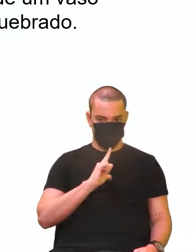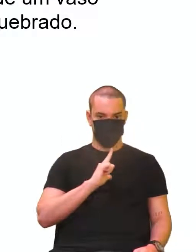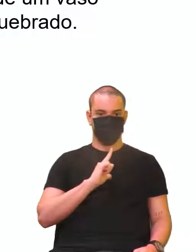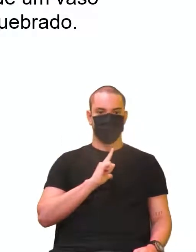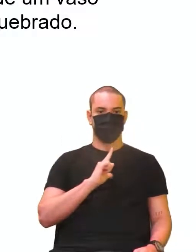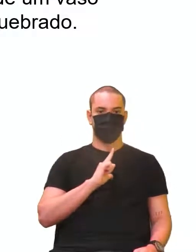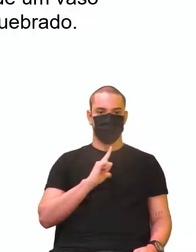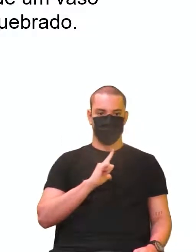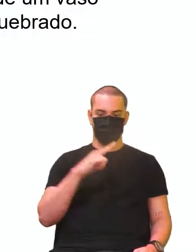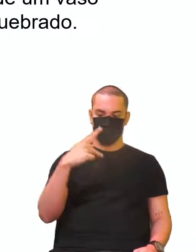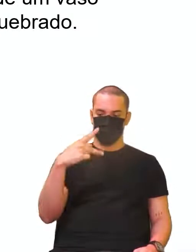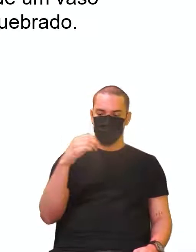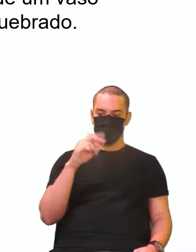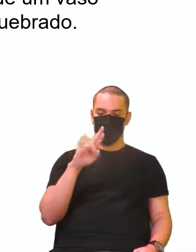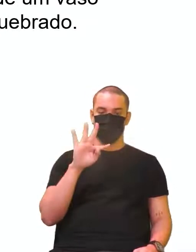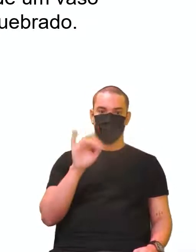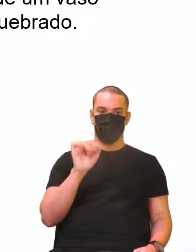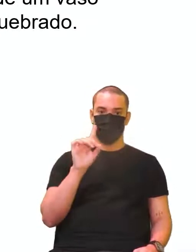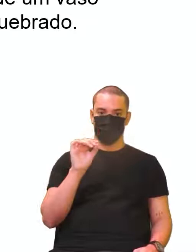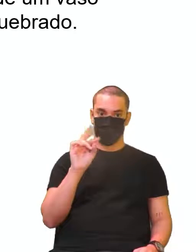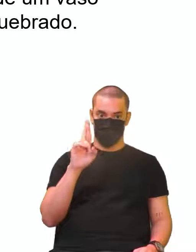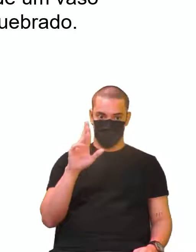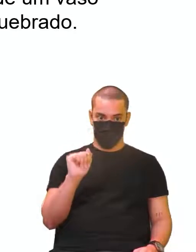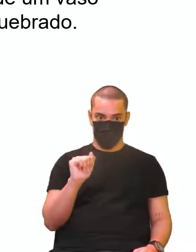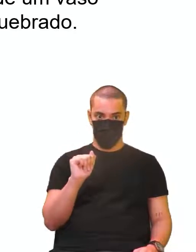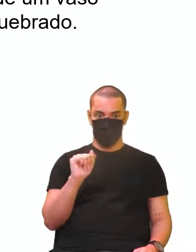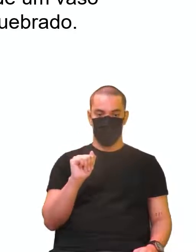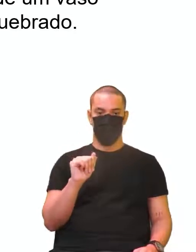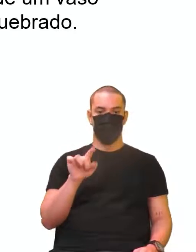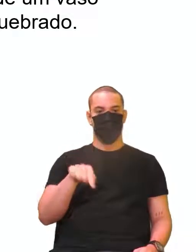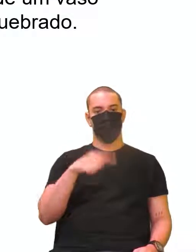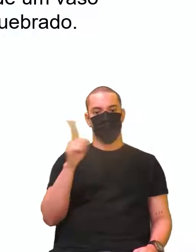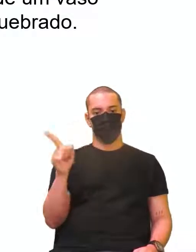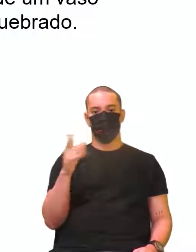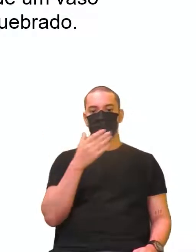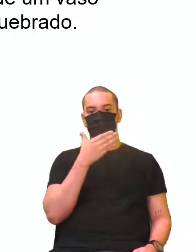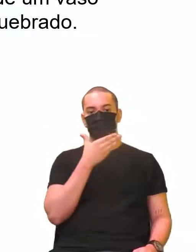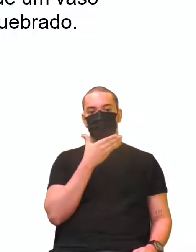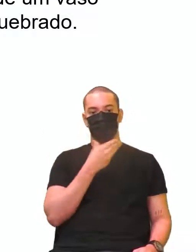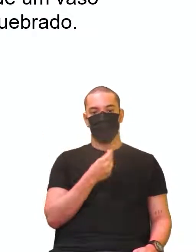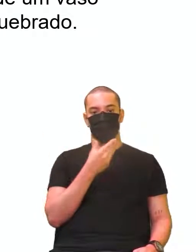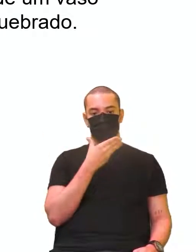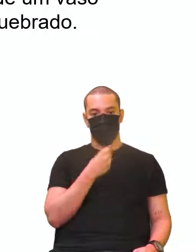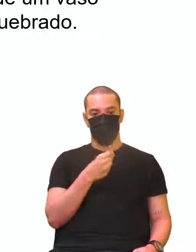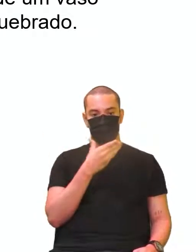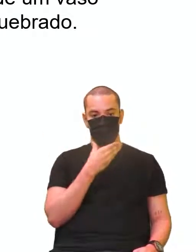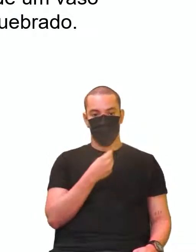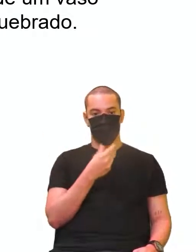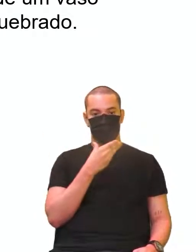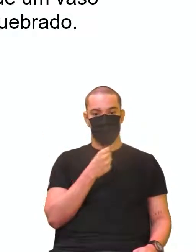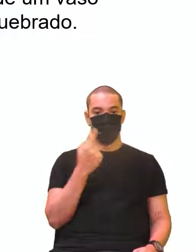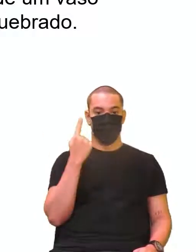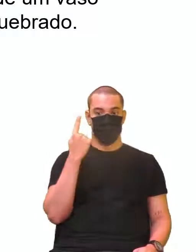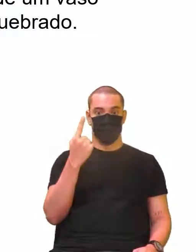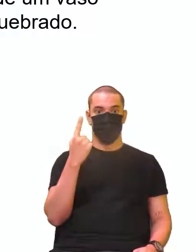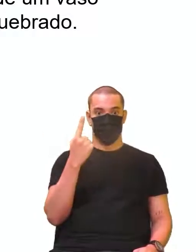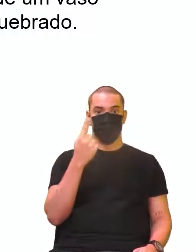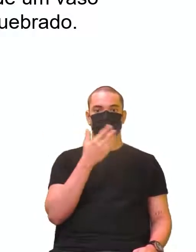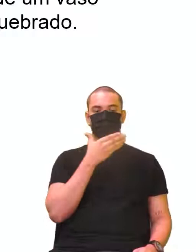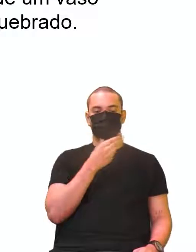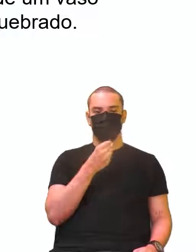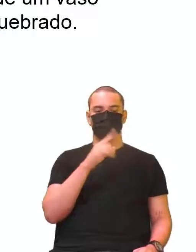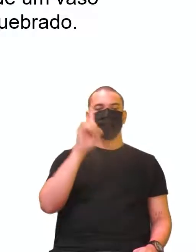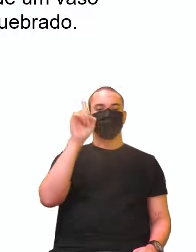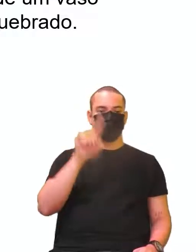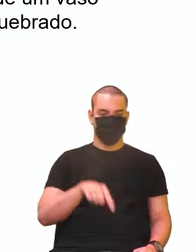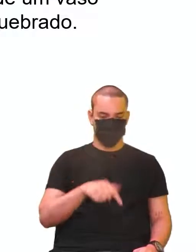é portadora do gene Hzinho. E você vai ter a frequência de um filho que